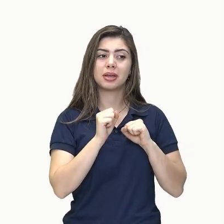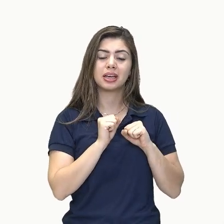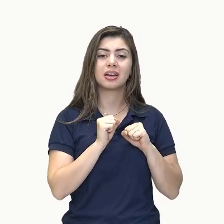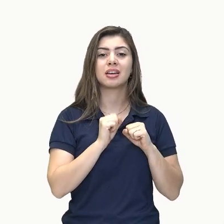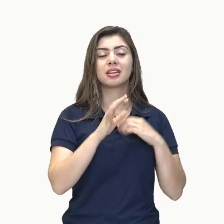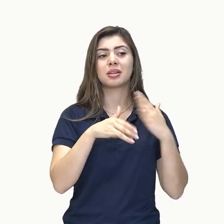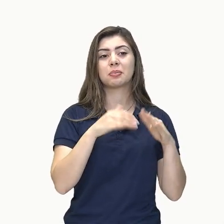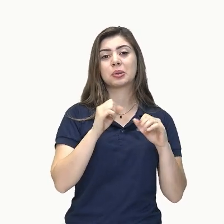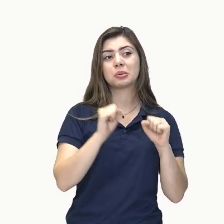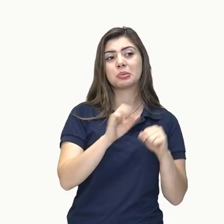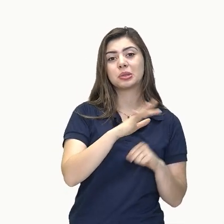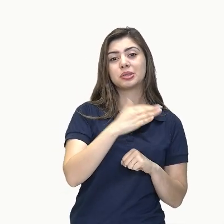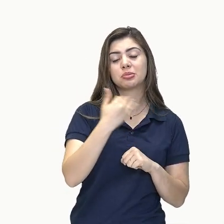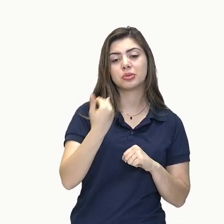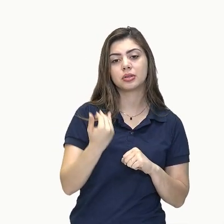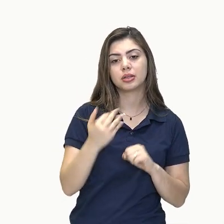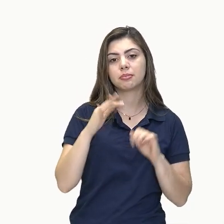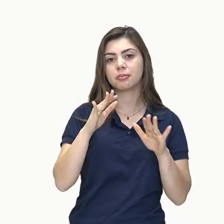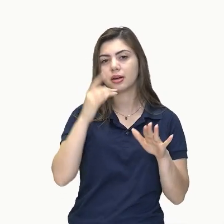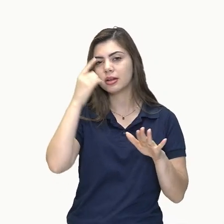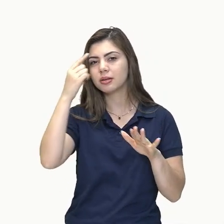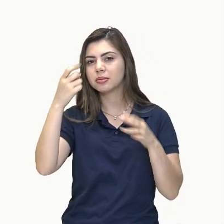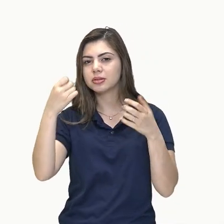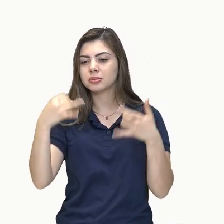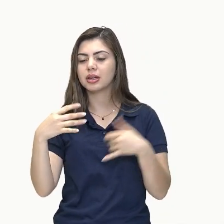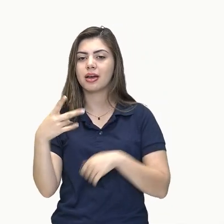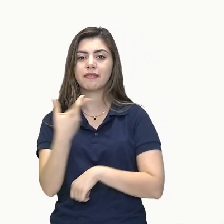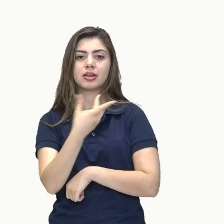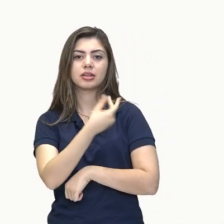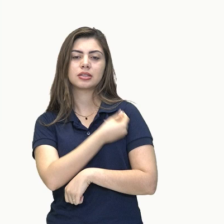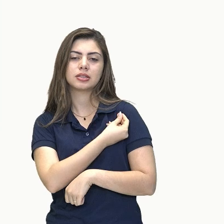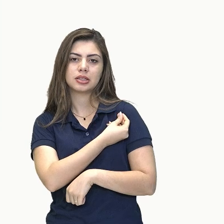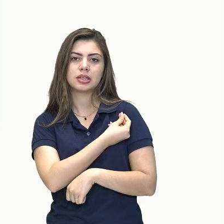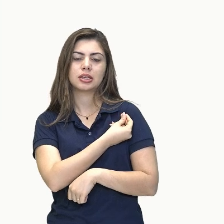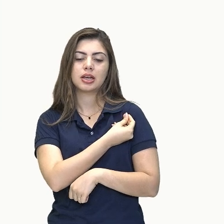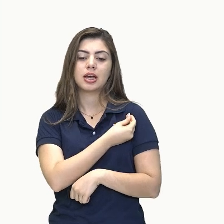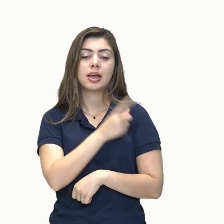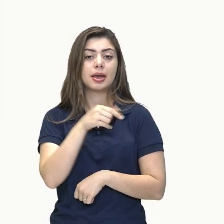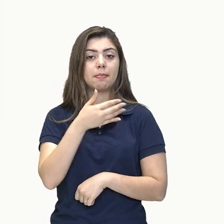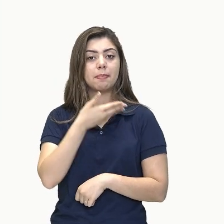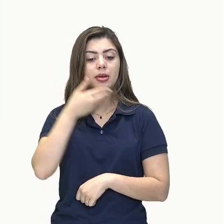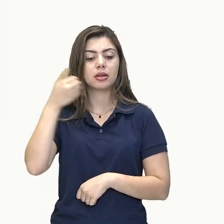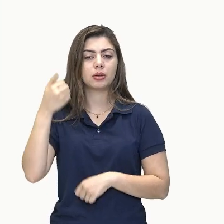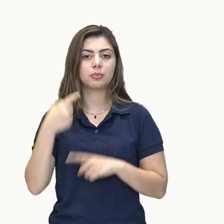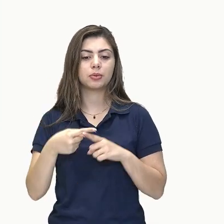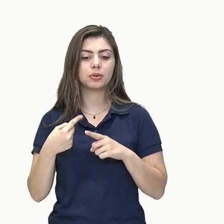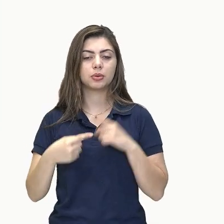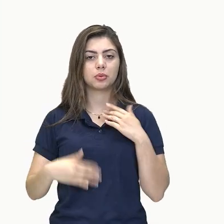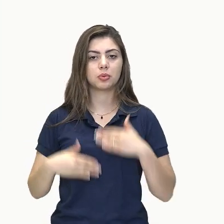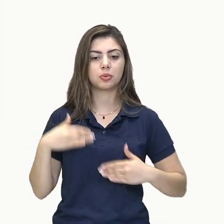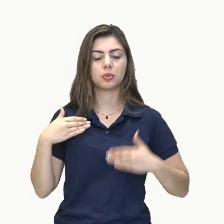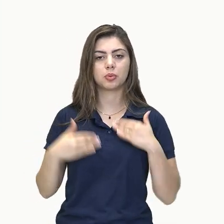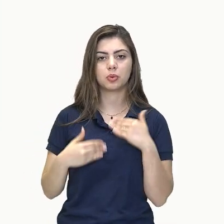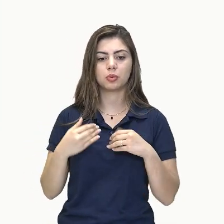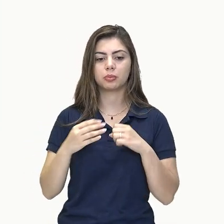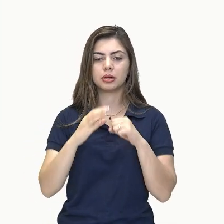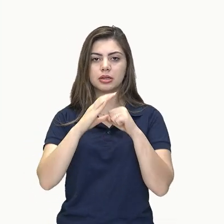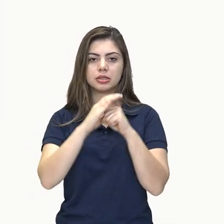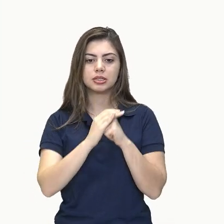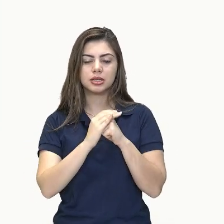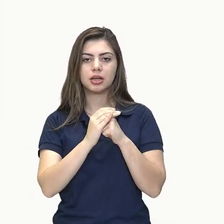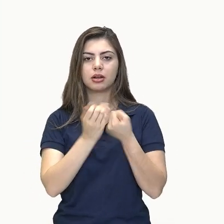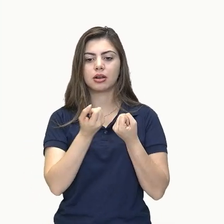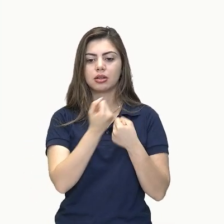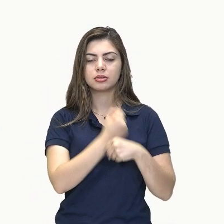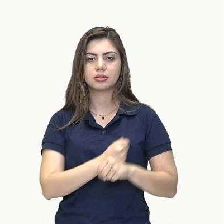vai simular a doença para o seu corpo. Então, nessa simulação, o organismo vai criar a defesa sem se expor